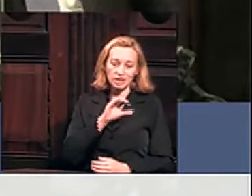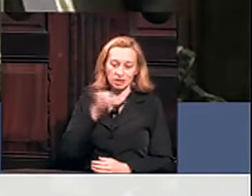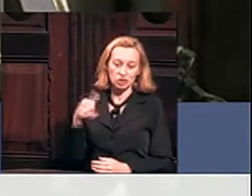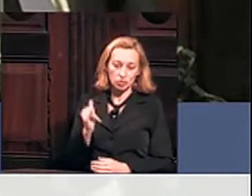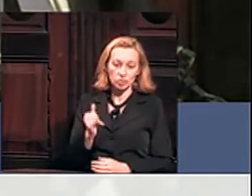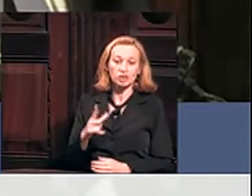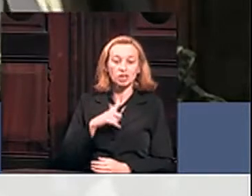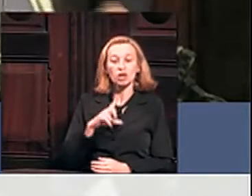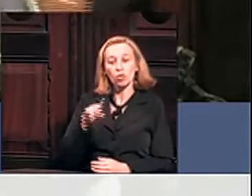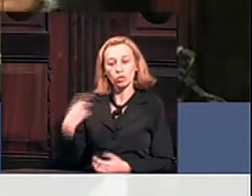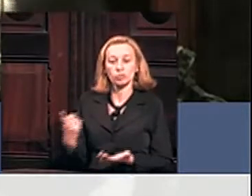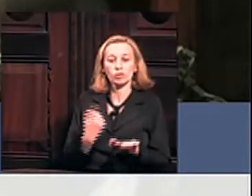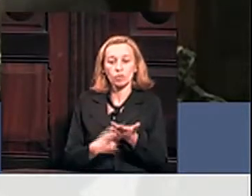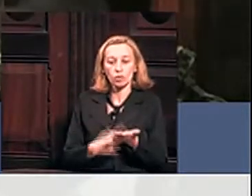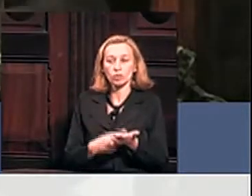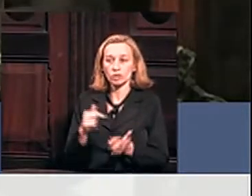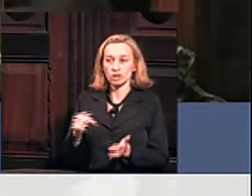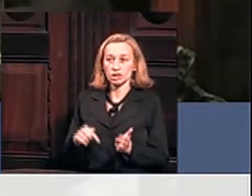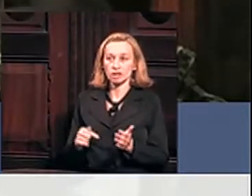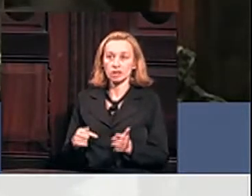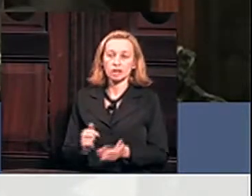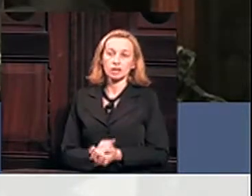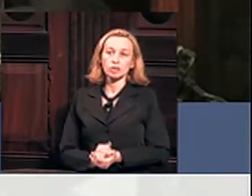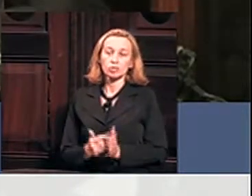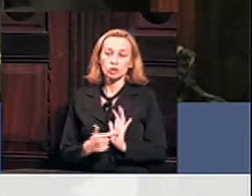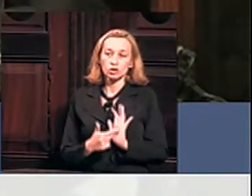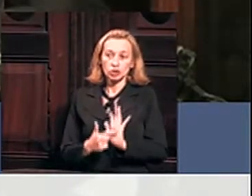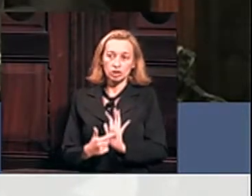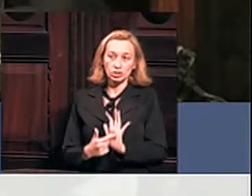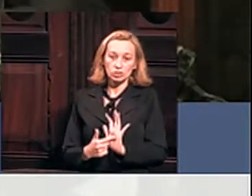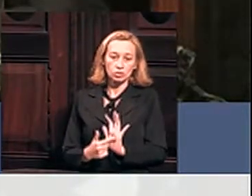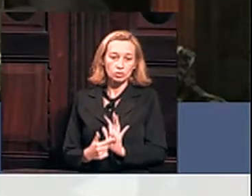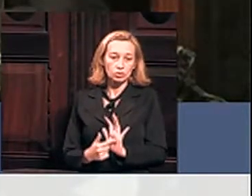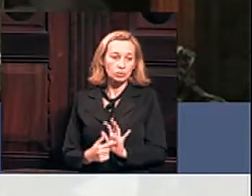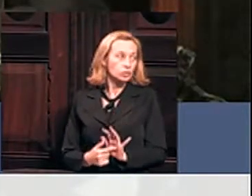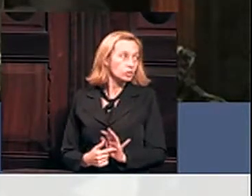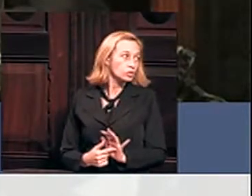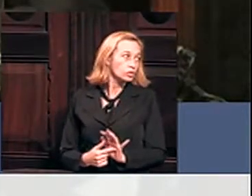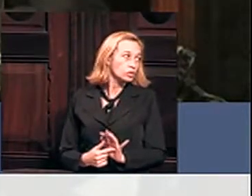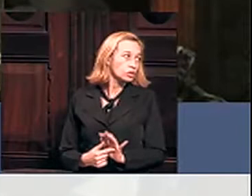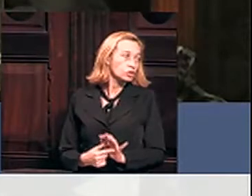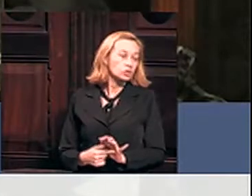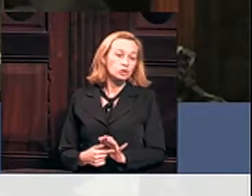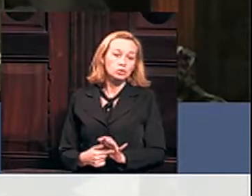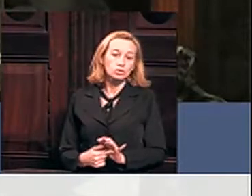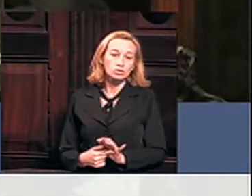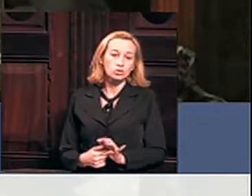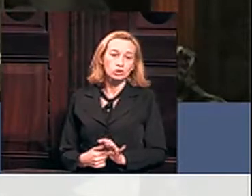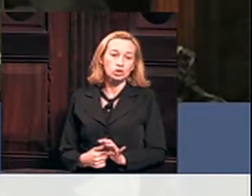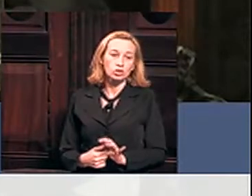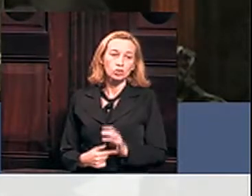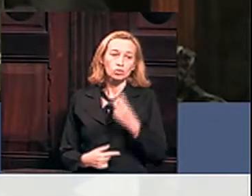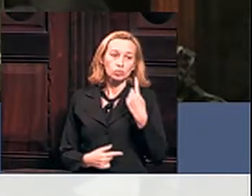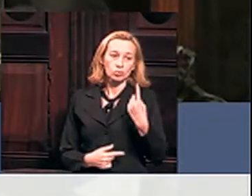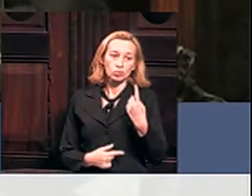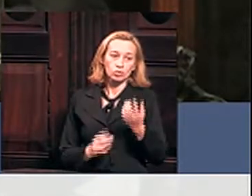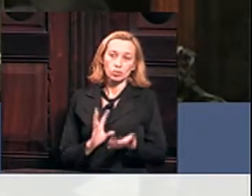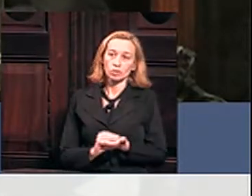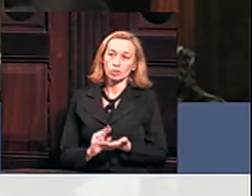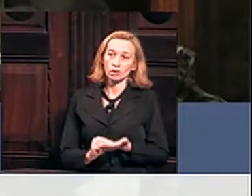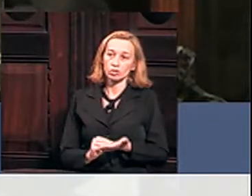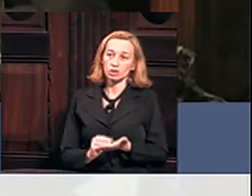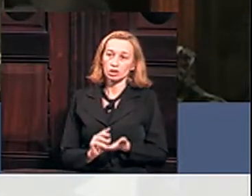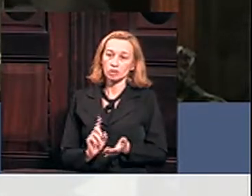um outro acordo aqui em relação aos destaques. A gente prejudicou 4 ou 5 destaques e vamos manter 2 destaques